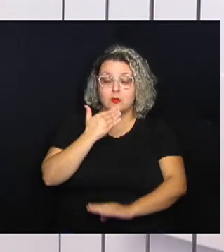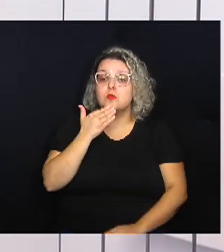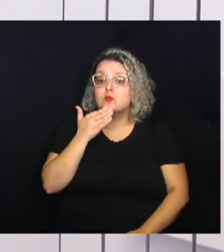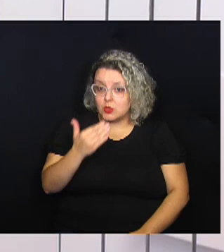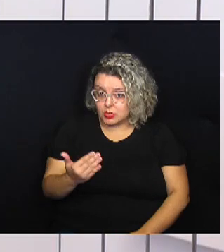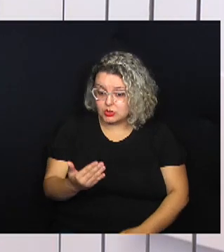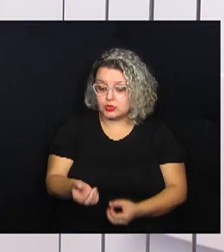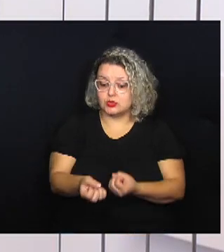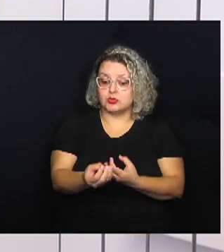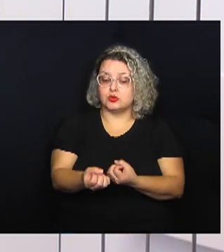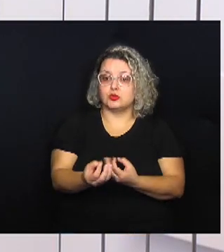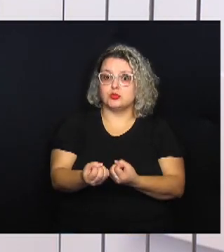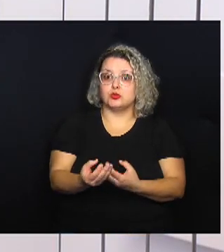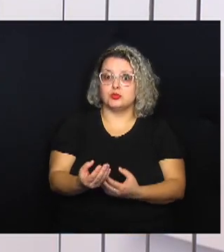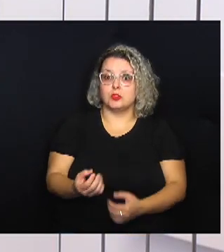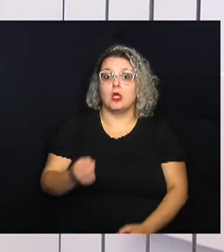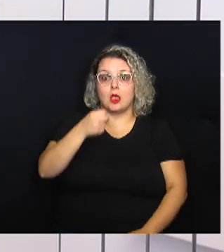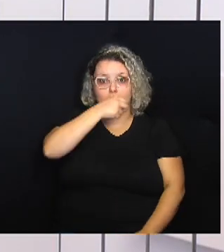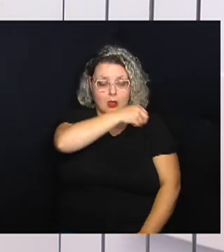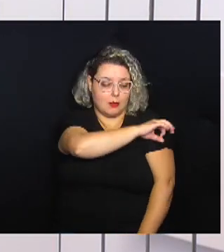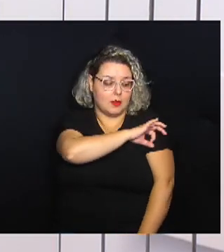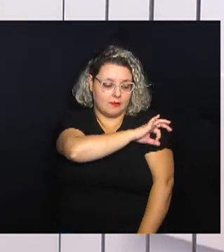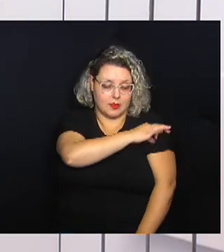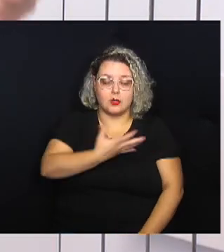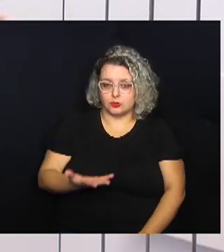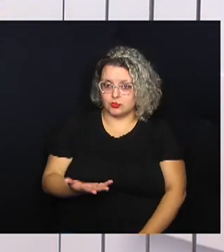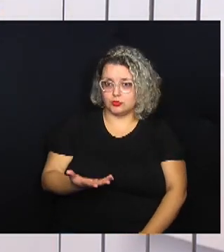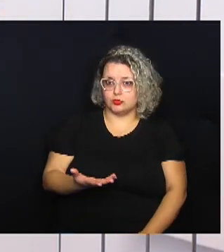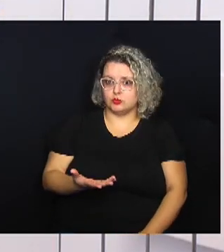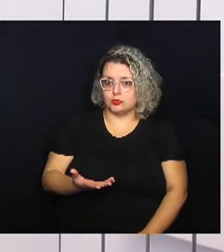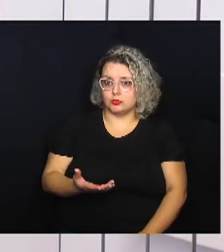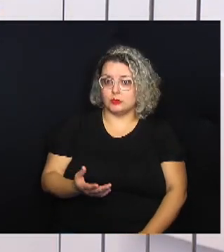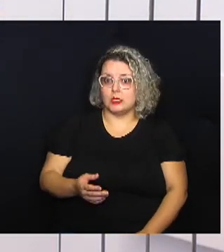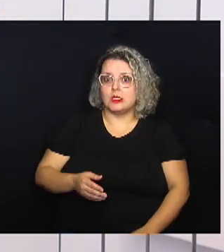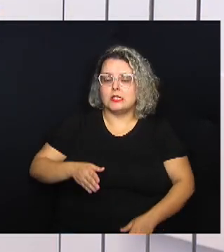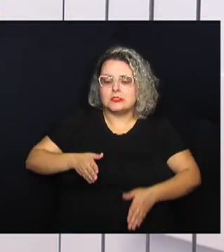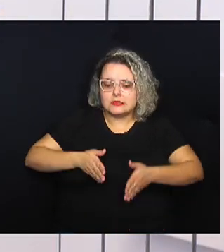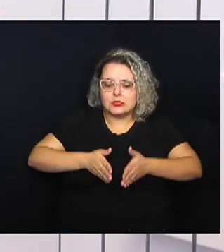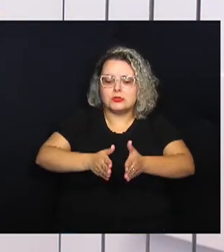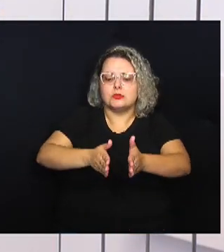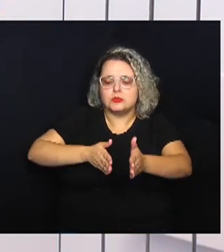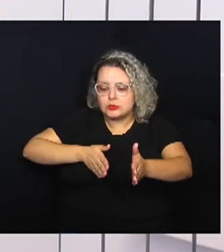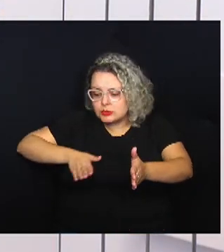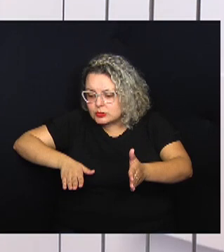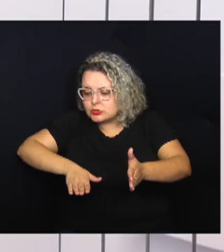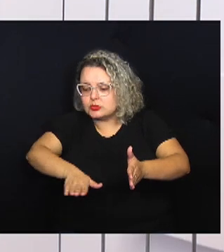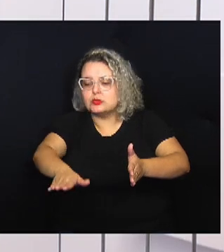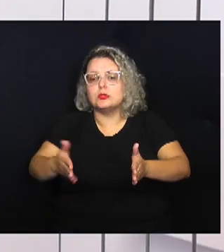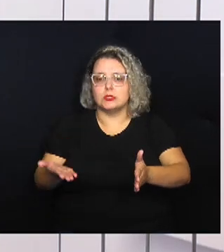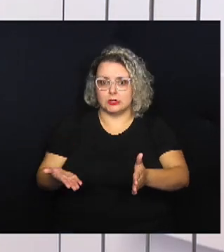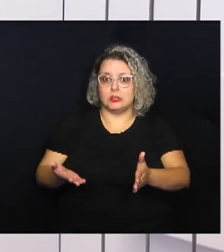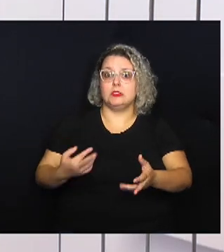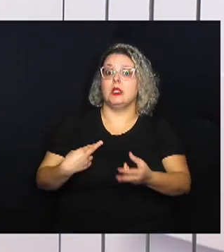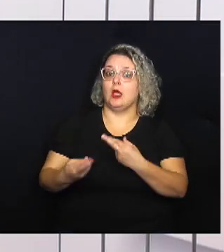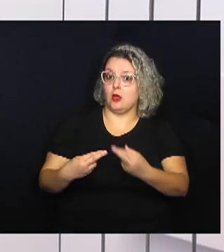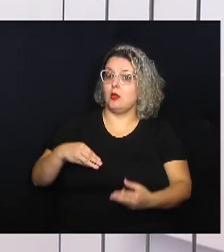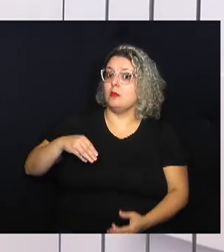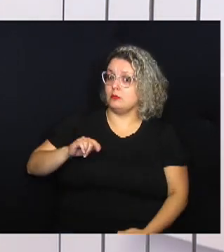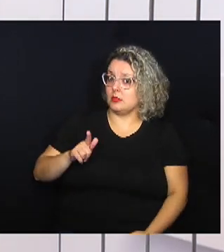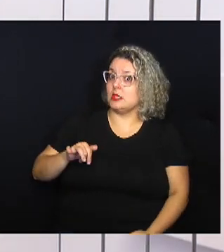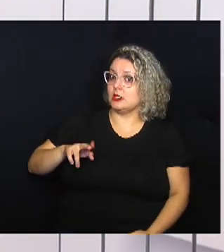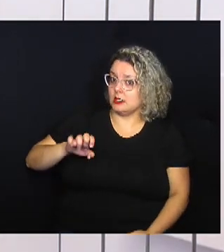informações à prefeitura a respeito da duplicação e alteamento da Rodovia Miguel